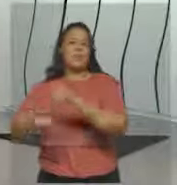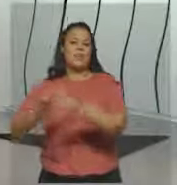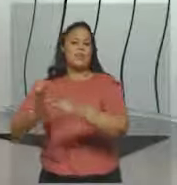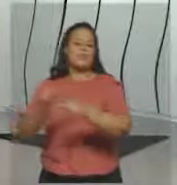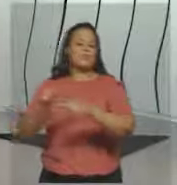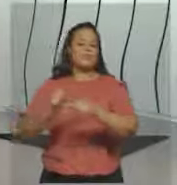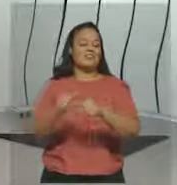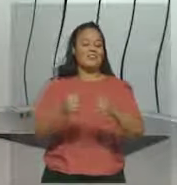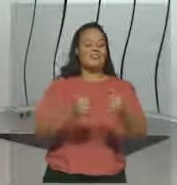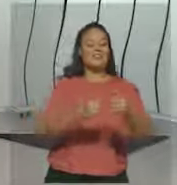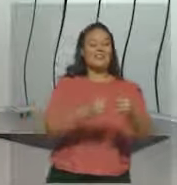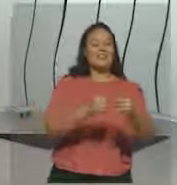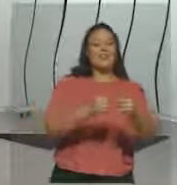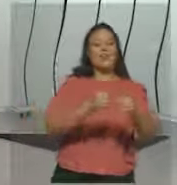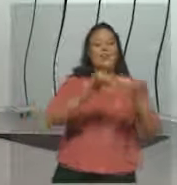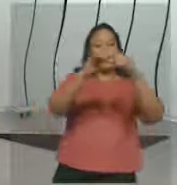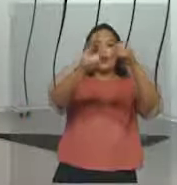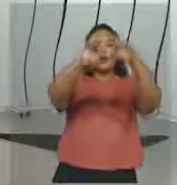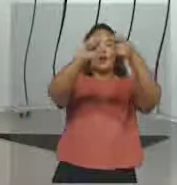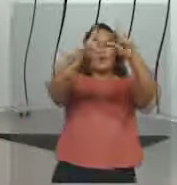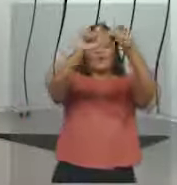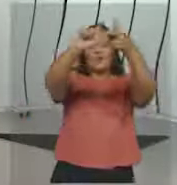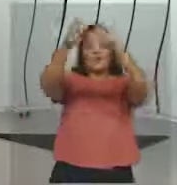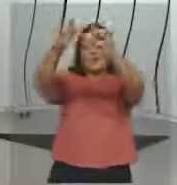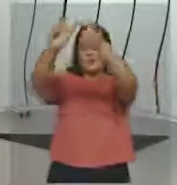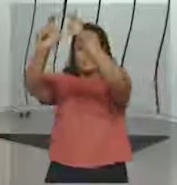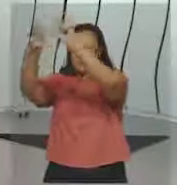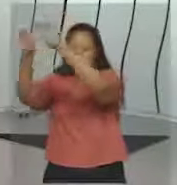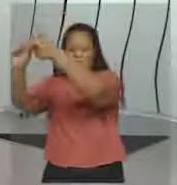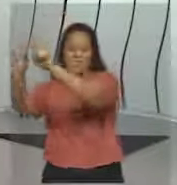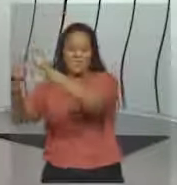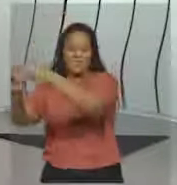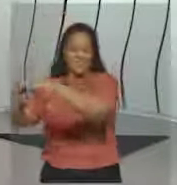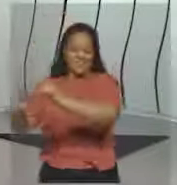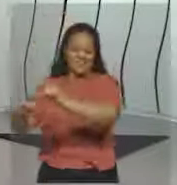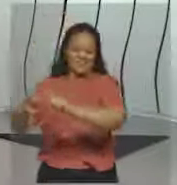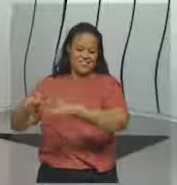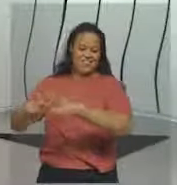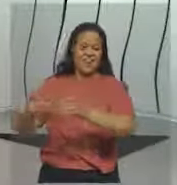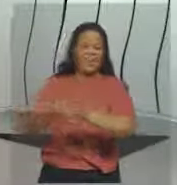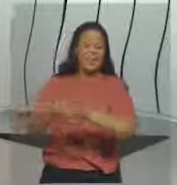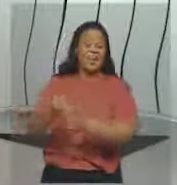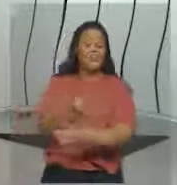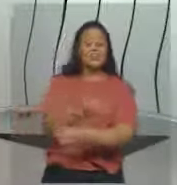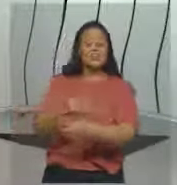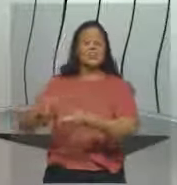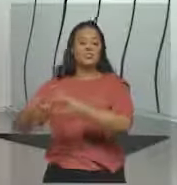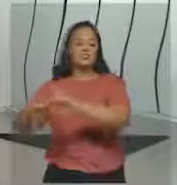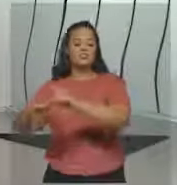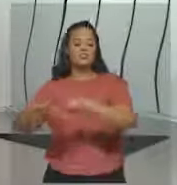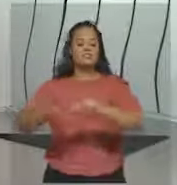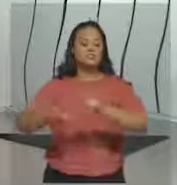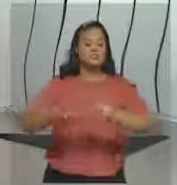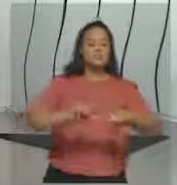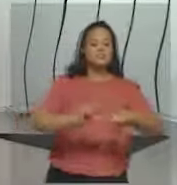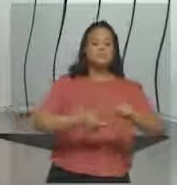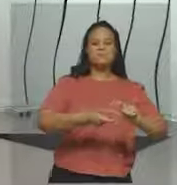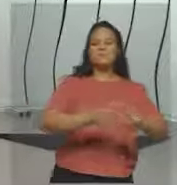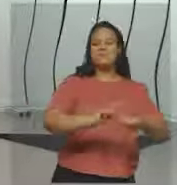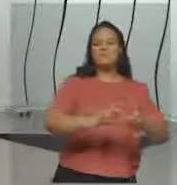polo negativo. Essa é a ideia do sentido da corrente elétrica, ok?